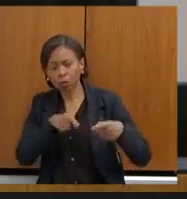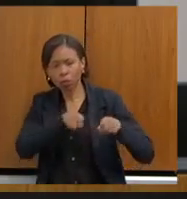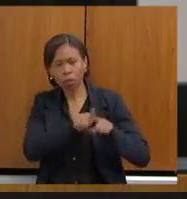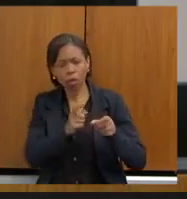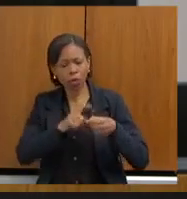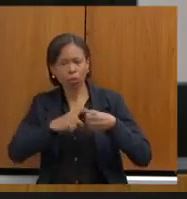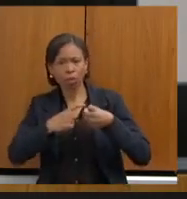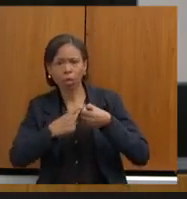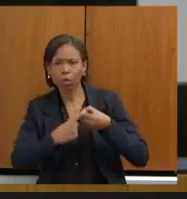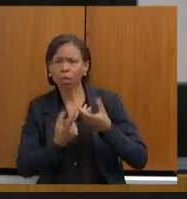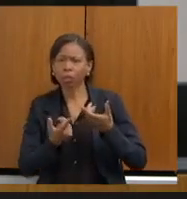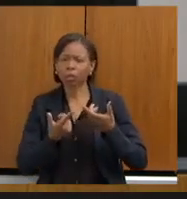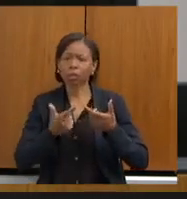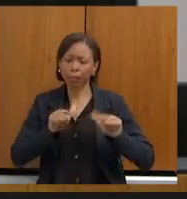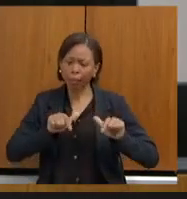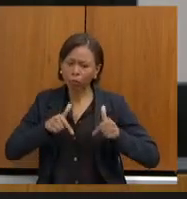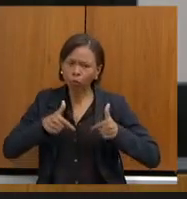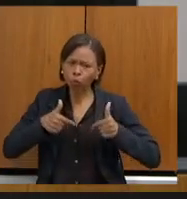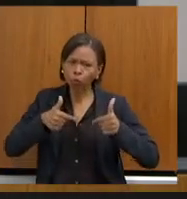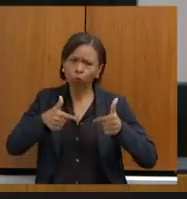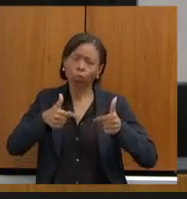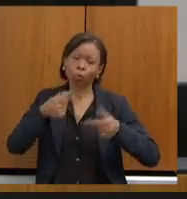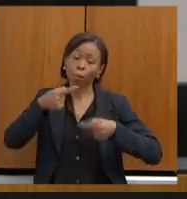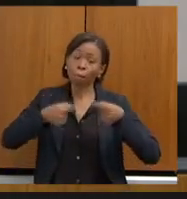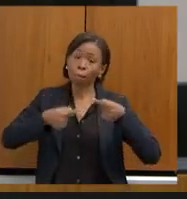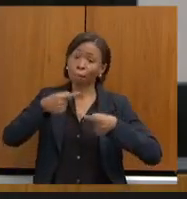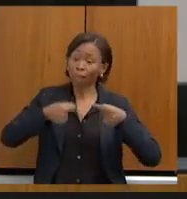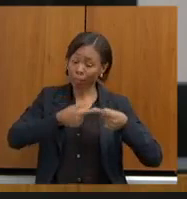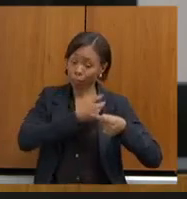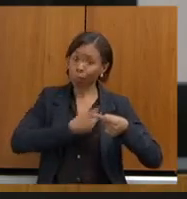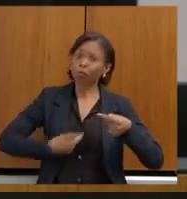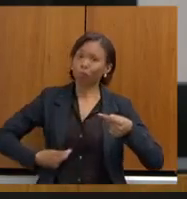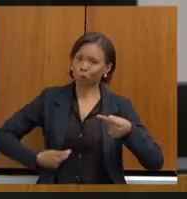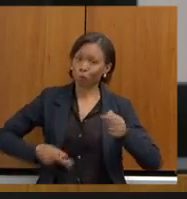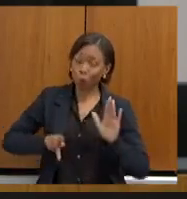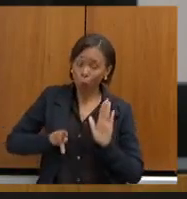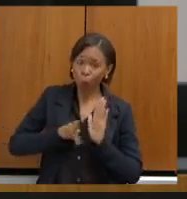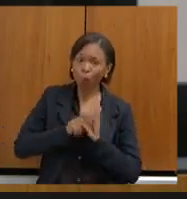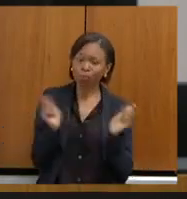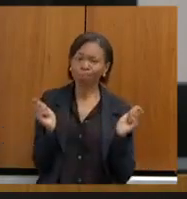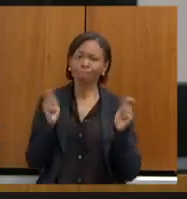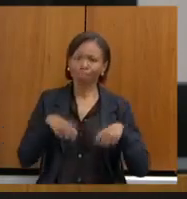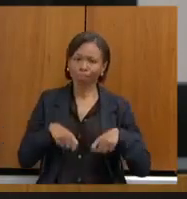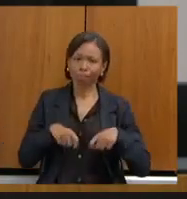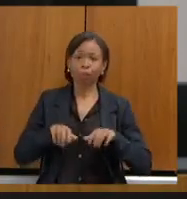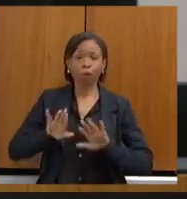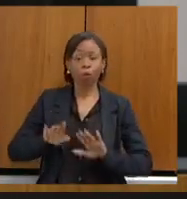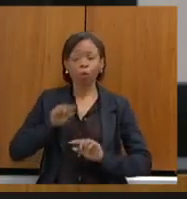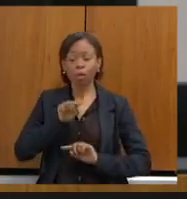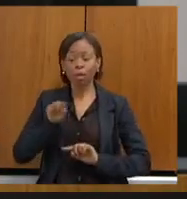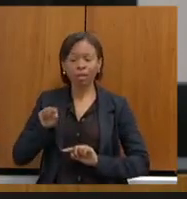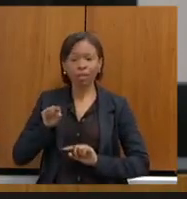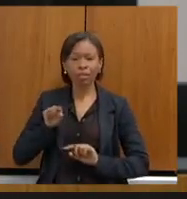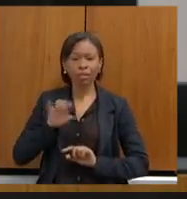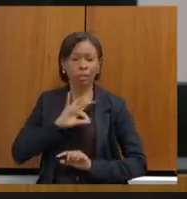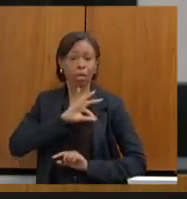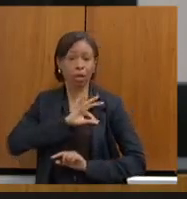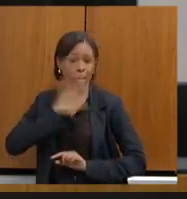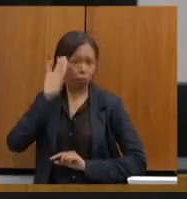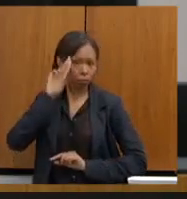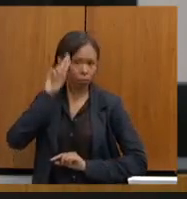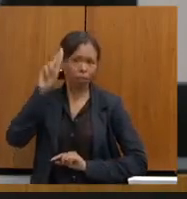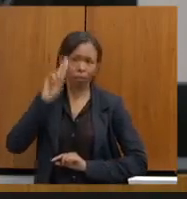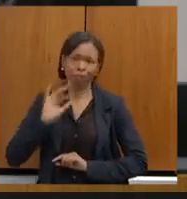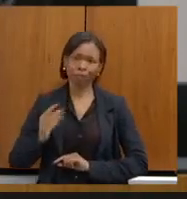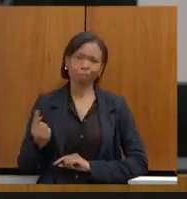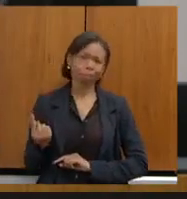ações e políticas públicas efetivas e passam por esses oficiais a essa enorme e